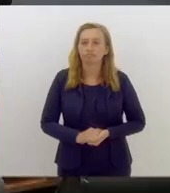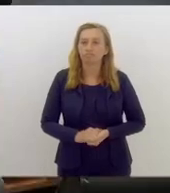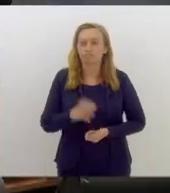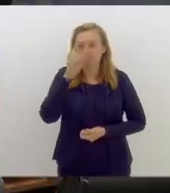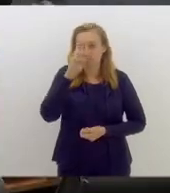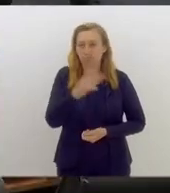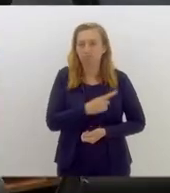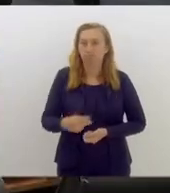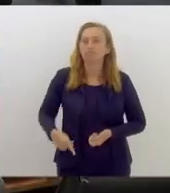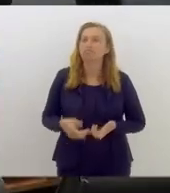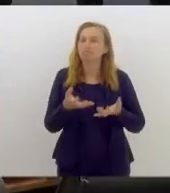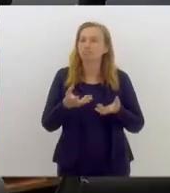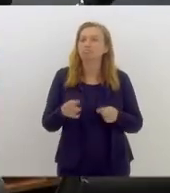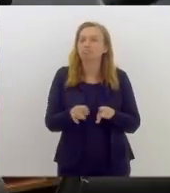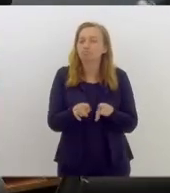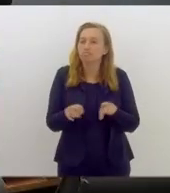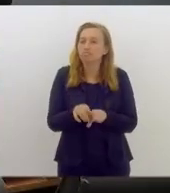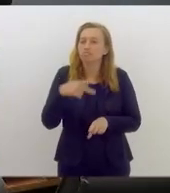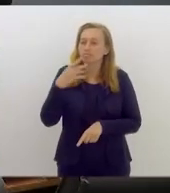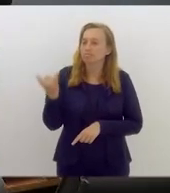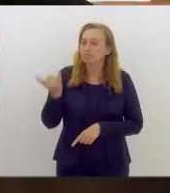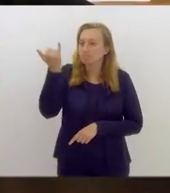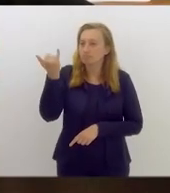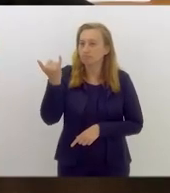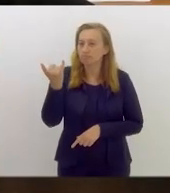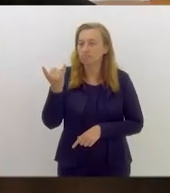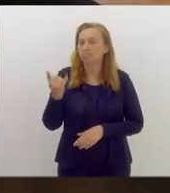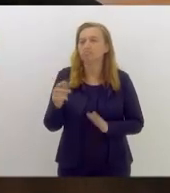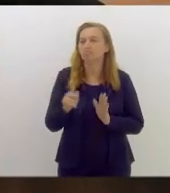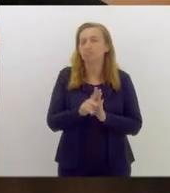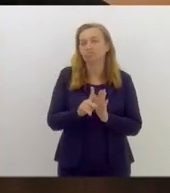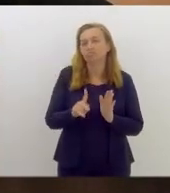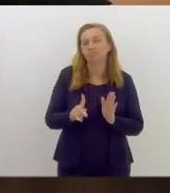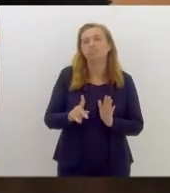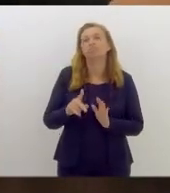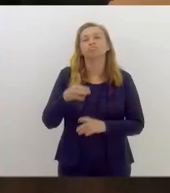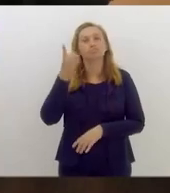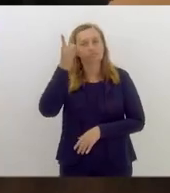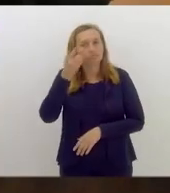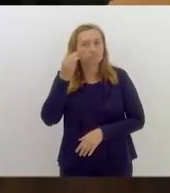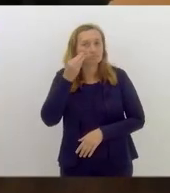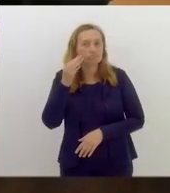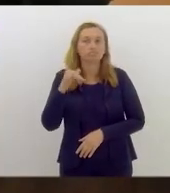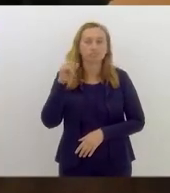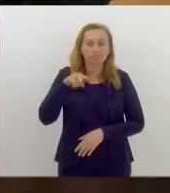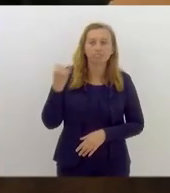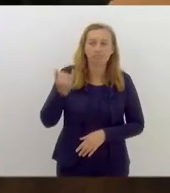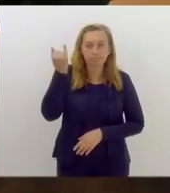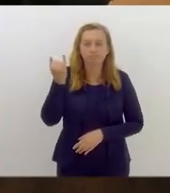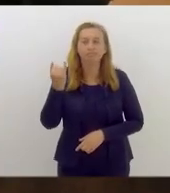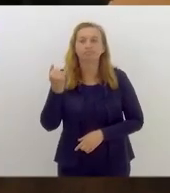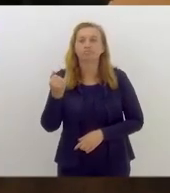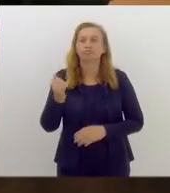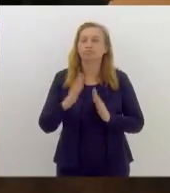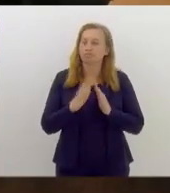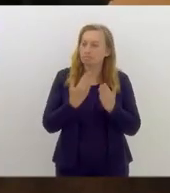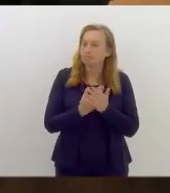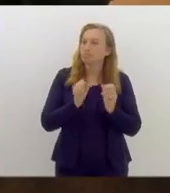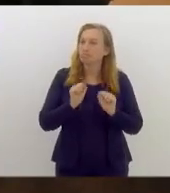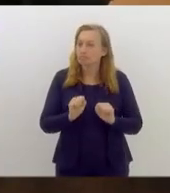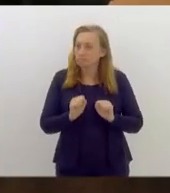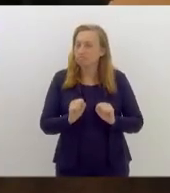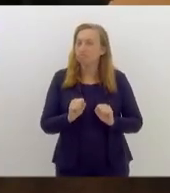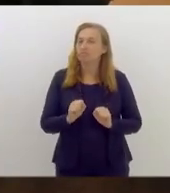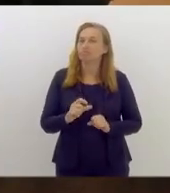Senhor presidente, eu quero também ressaltar a importância do projeto da deputada Mônica Francisco. É muito importante que as escolas possam assimilar